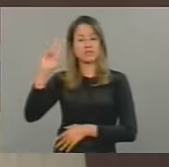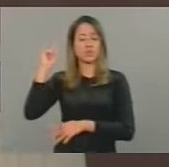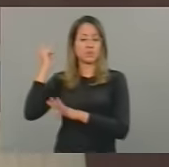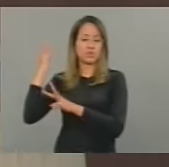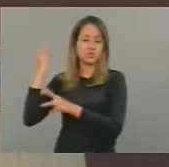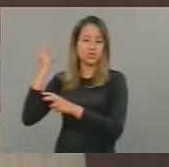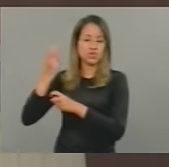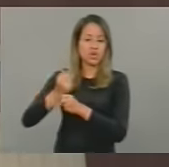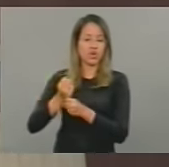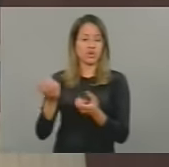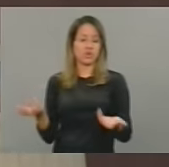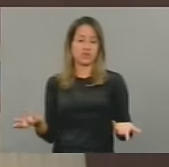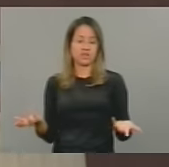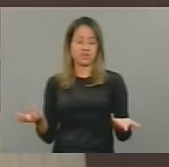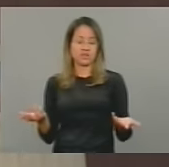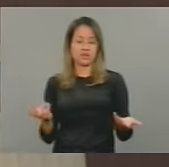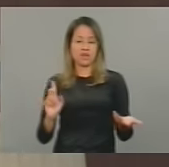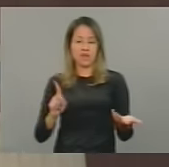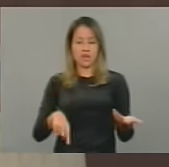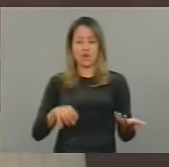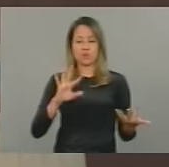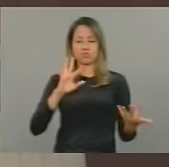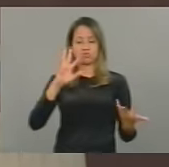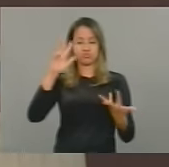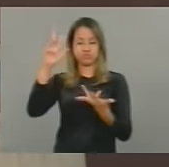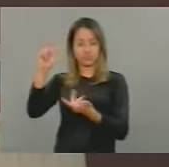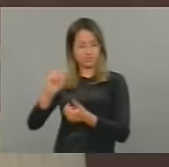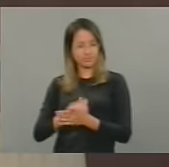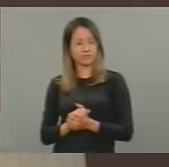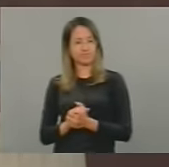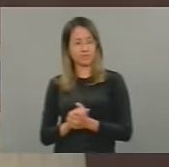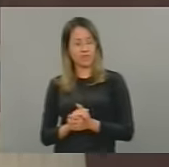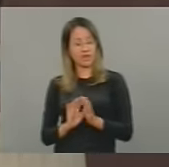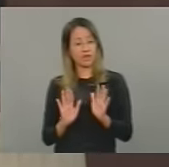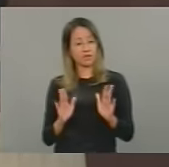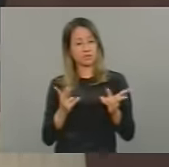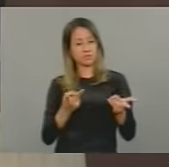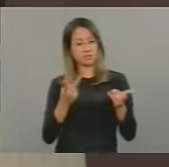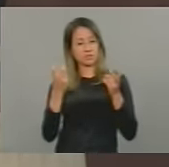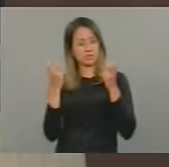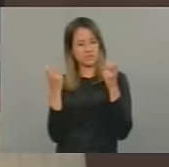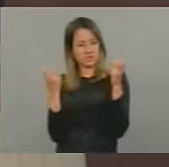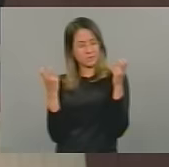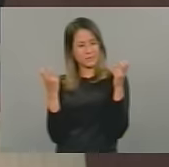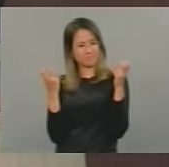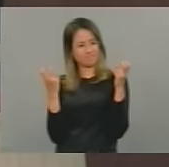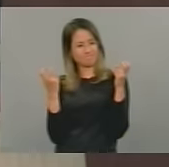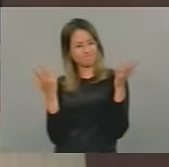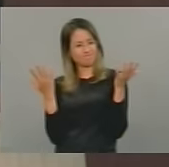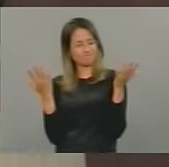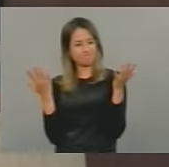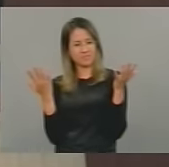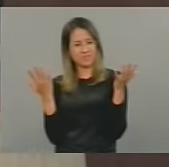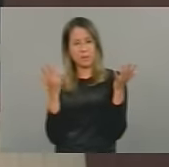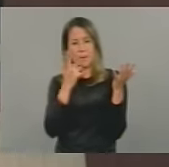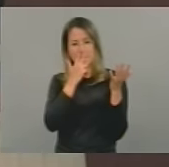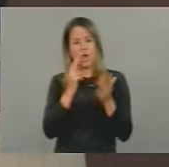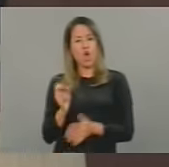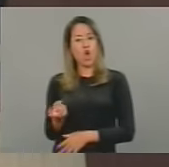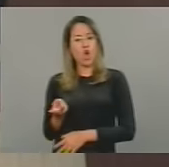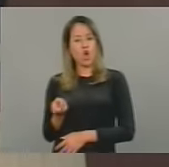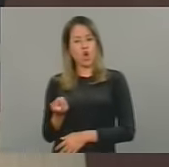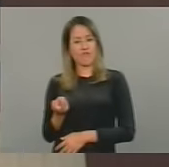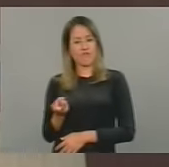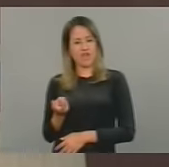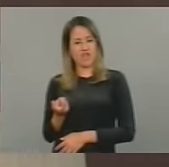de se jogar ao mundo. Quando eu vejo esse ato reacionário, covarde,